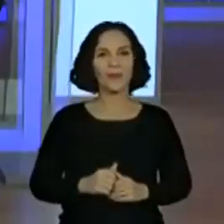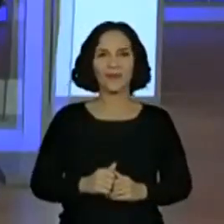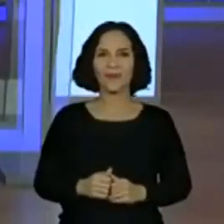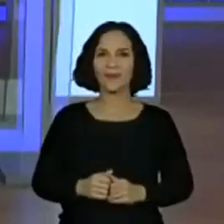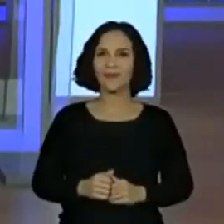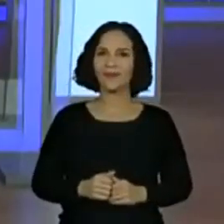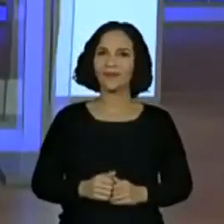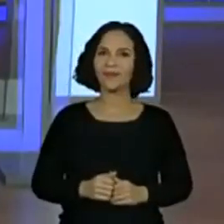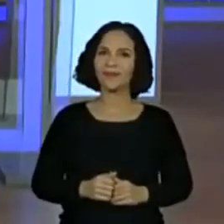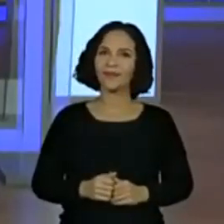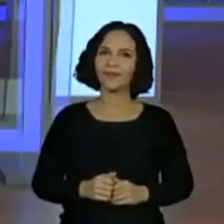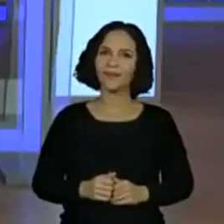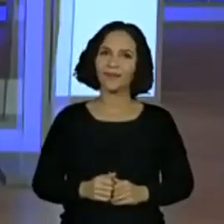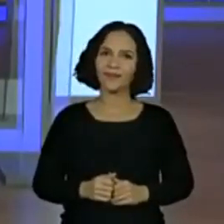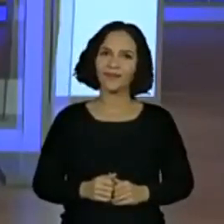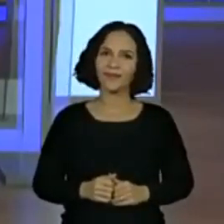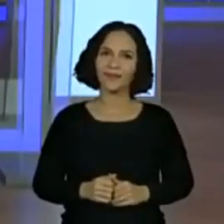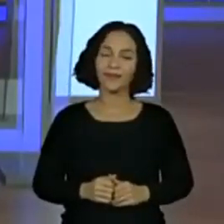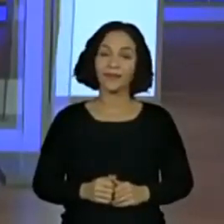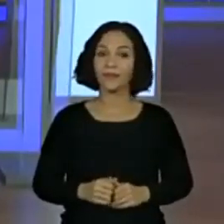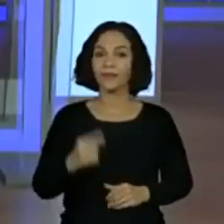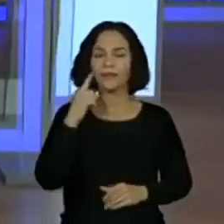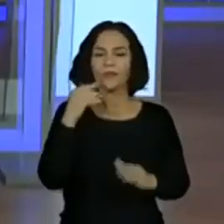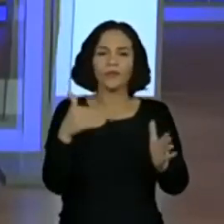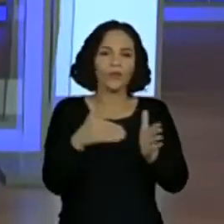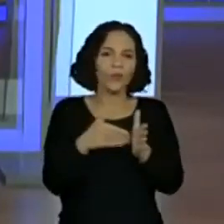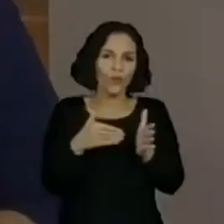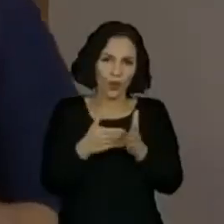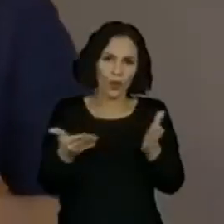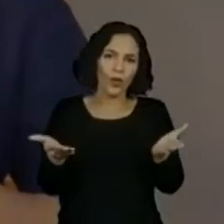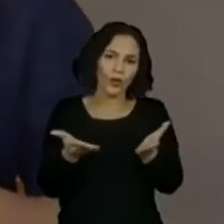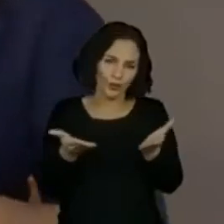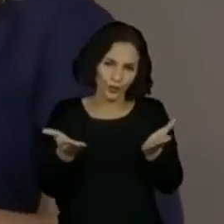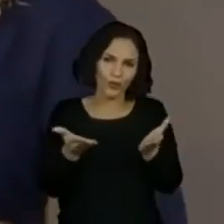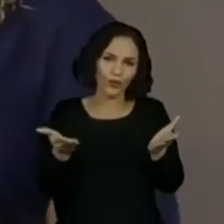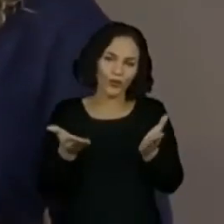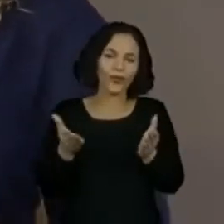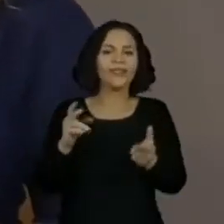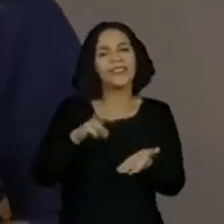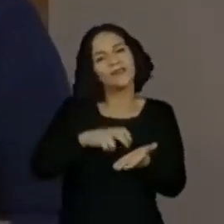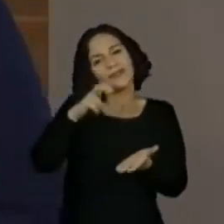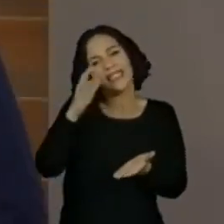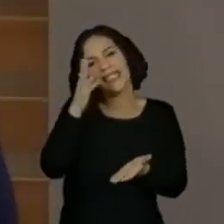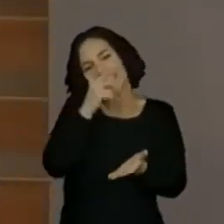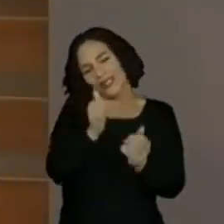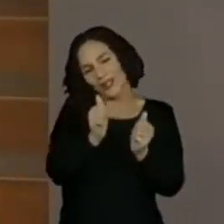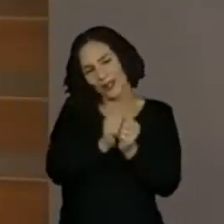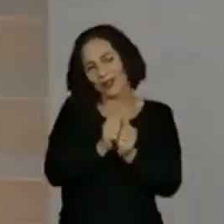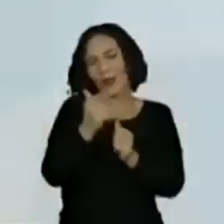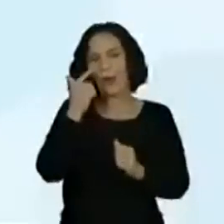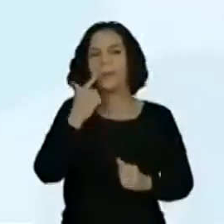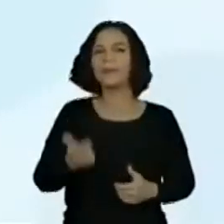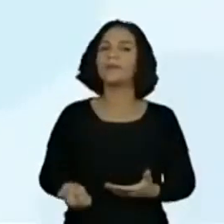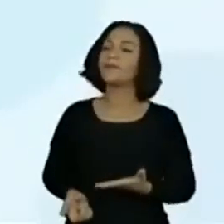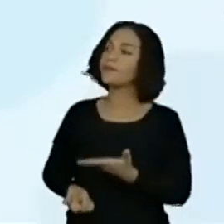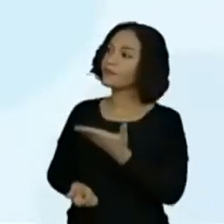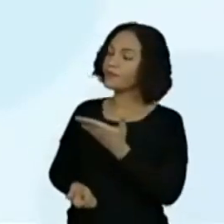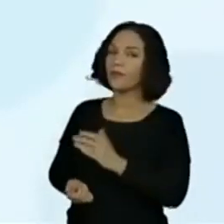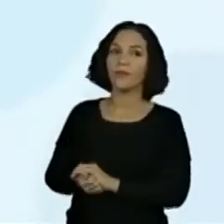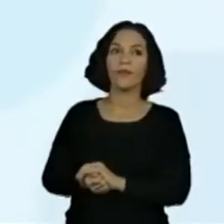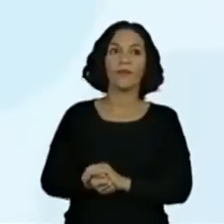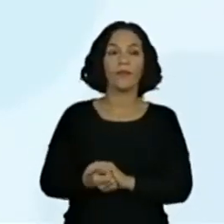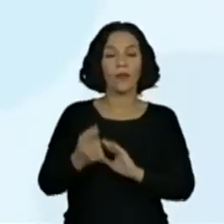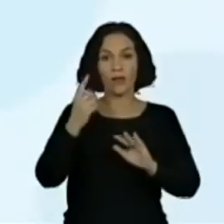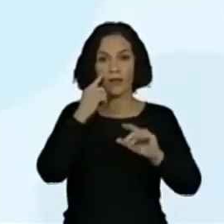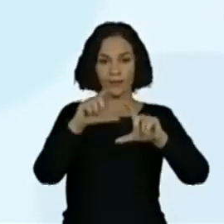favor, avança. Última atividade para a gente fechar a nossa linda manhã juntinhos. Olha lá. O quadro